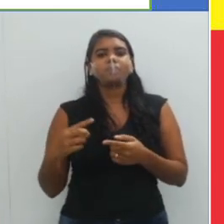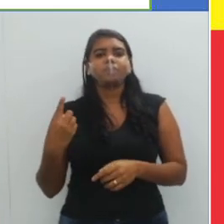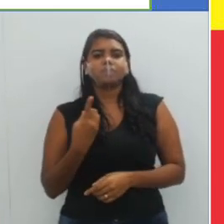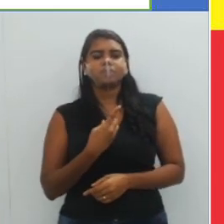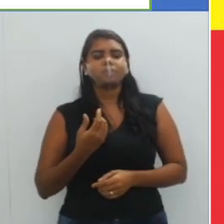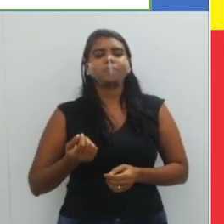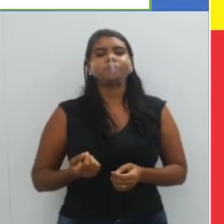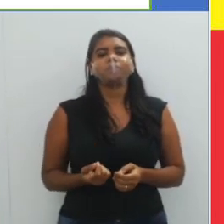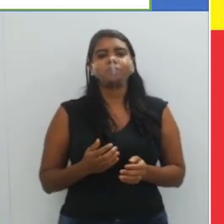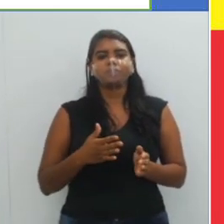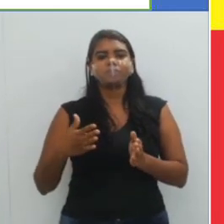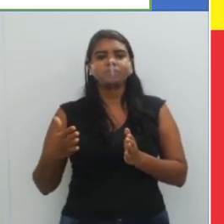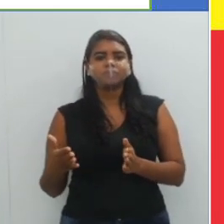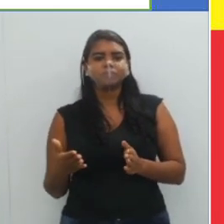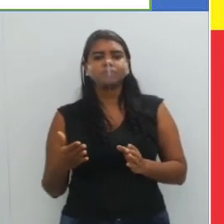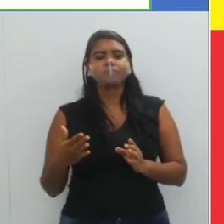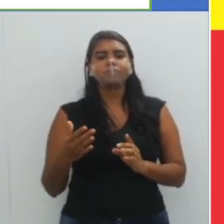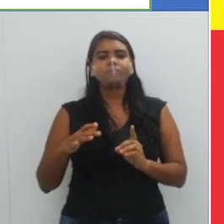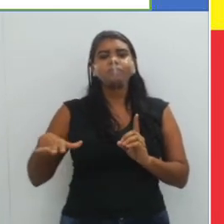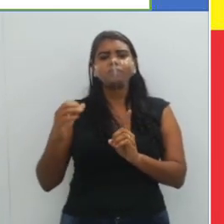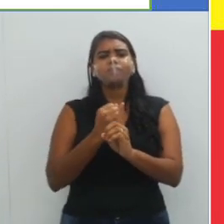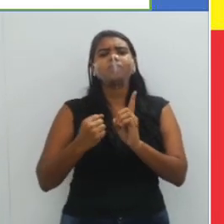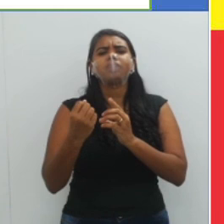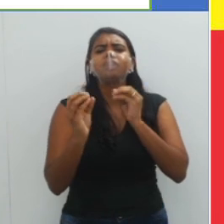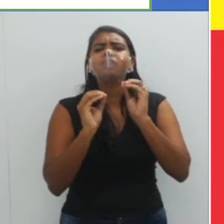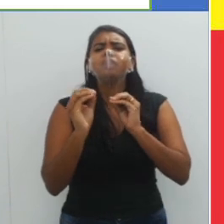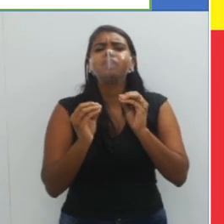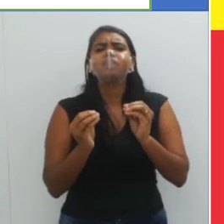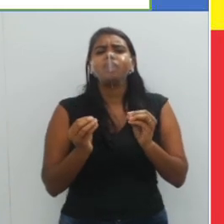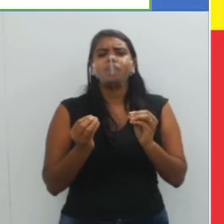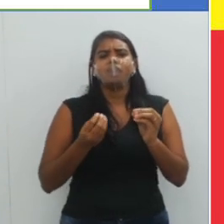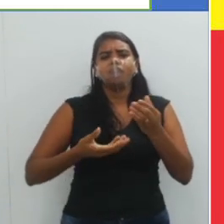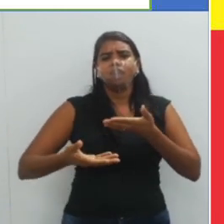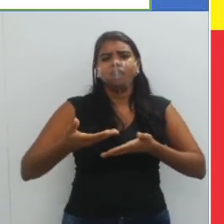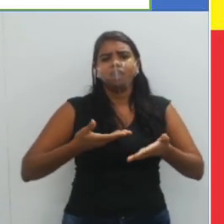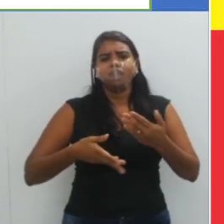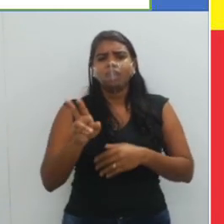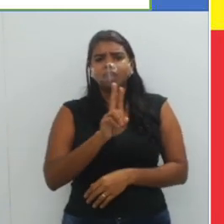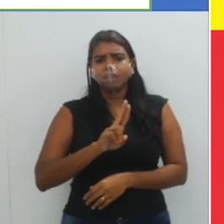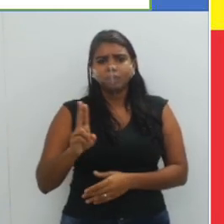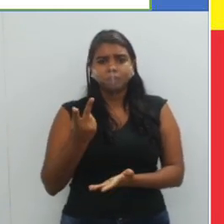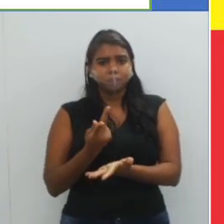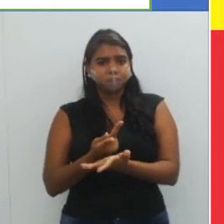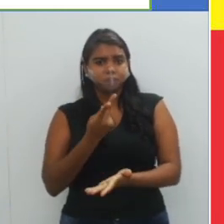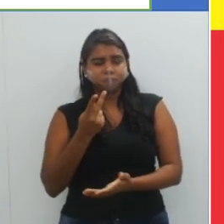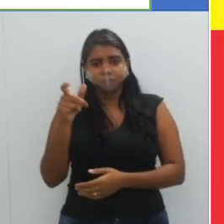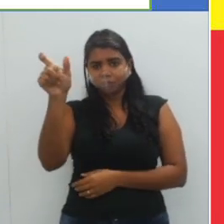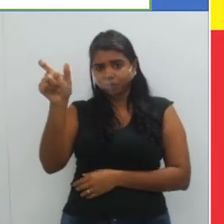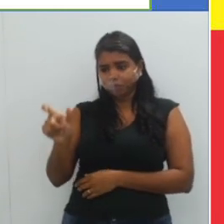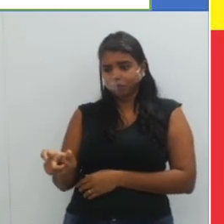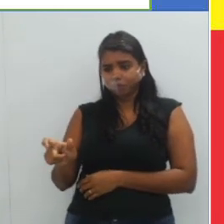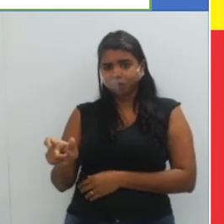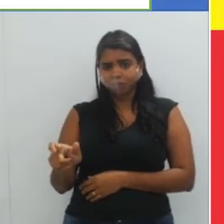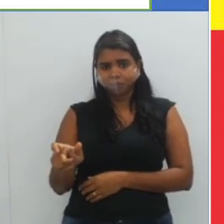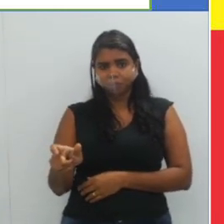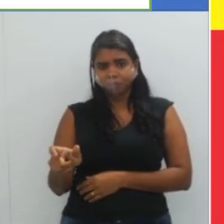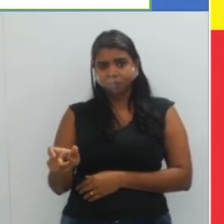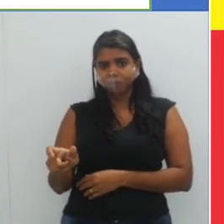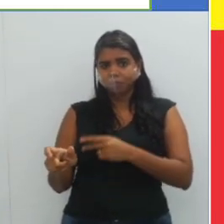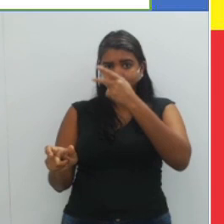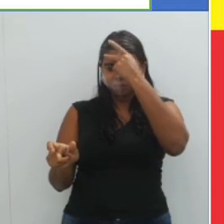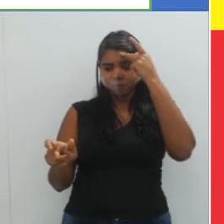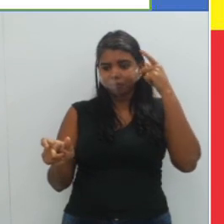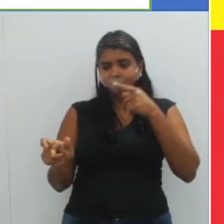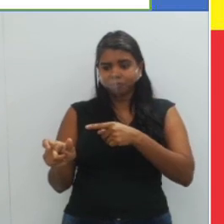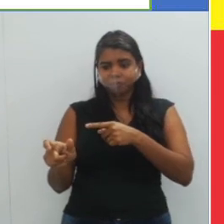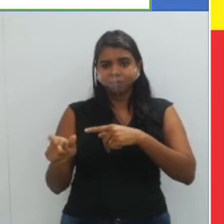nosso componente a questão da cidadania. O que é cidadania? É o nome dado à condição de um indivíduo como cidadão, ou seja,